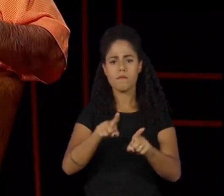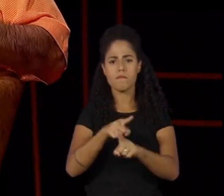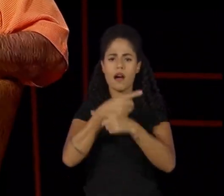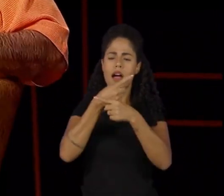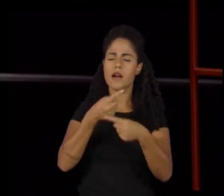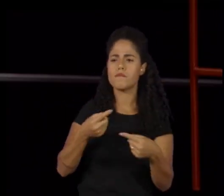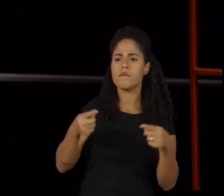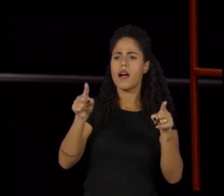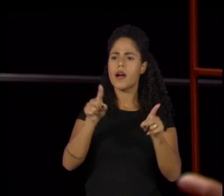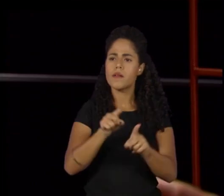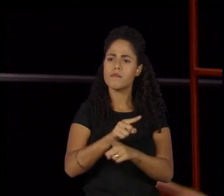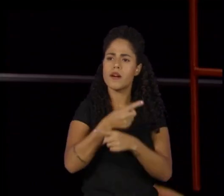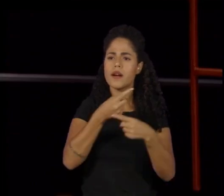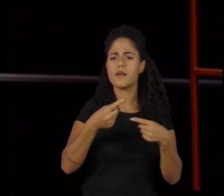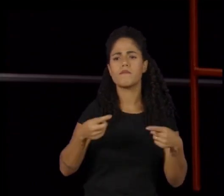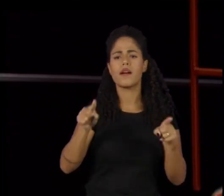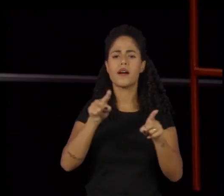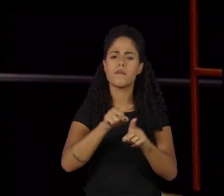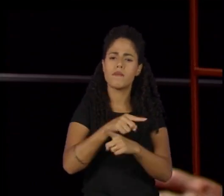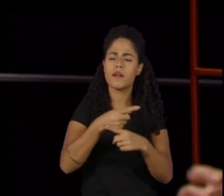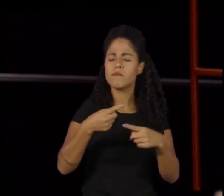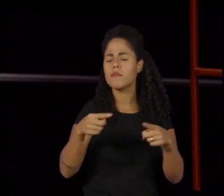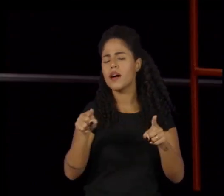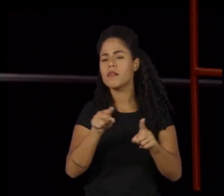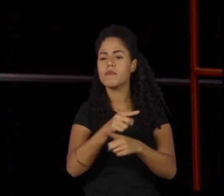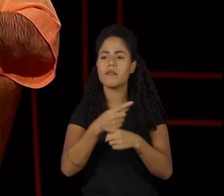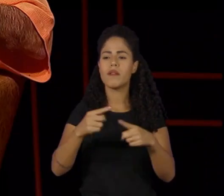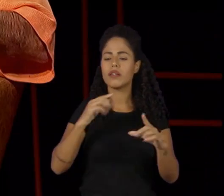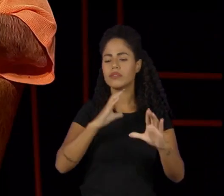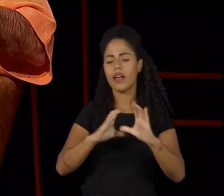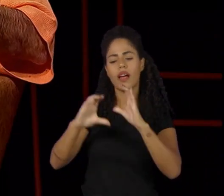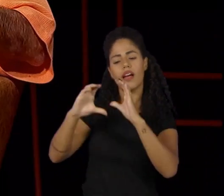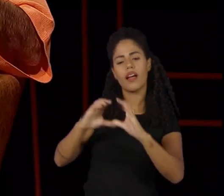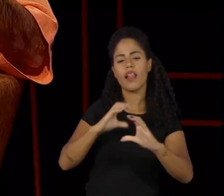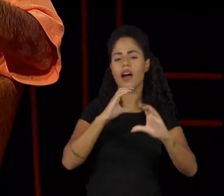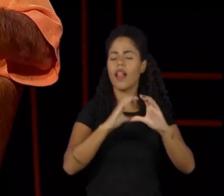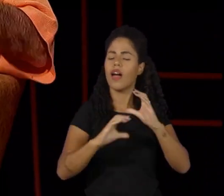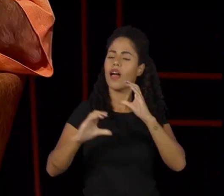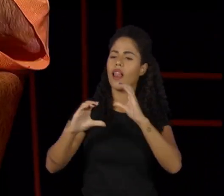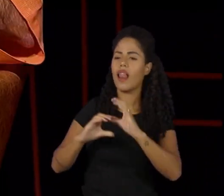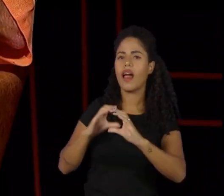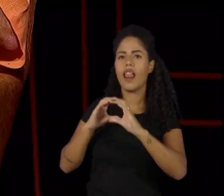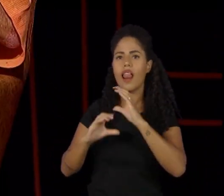figuras. Aí depois vem para cá, depois vai para lá, não sei o quê, pererê,